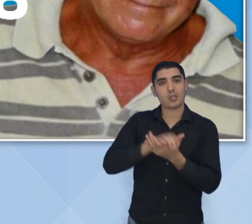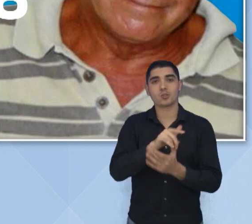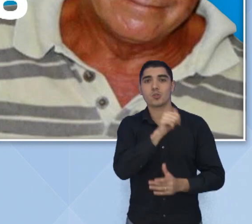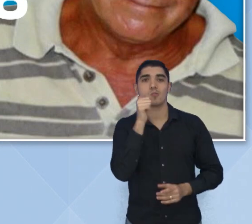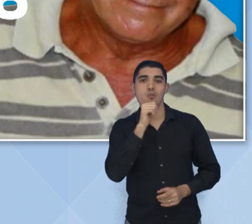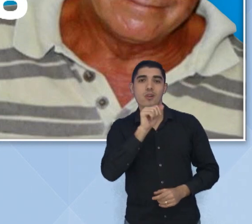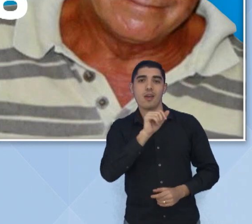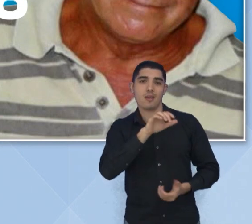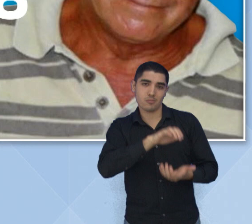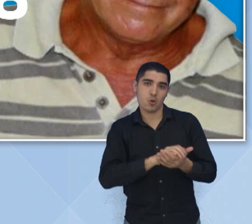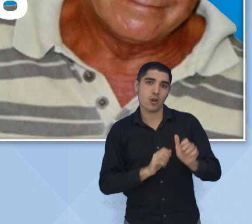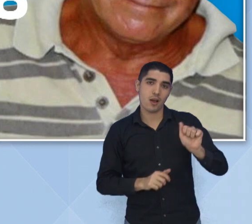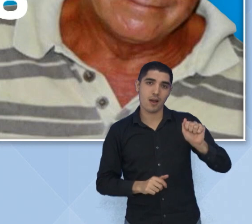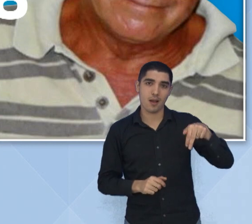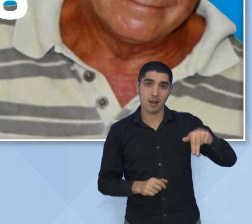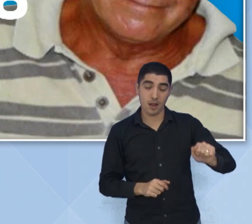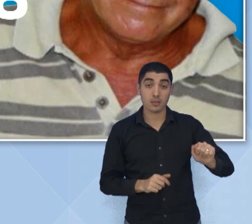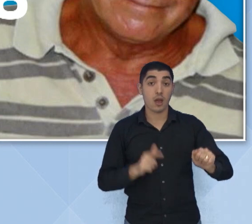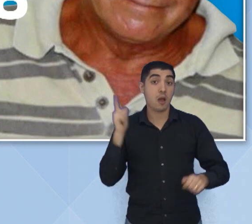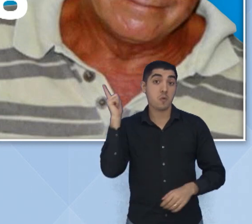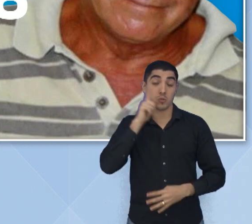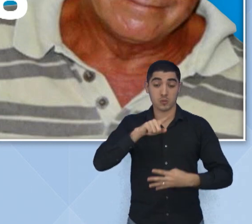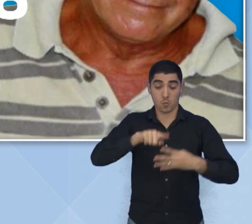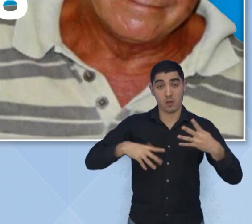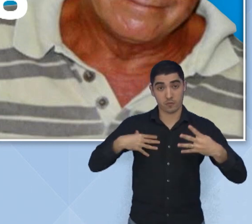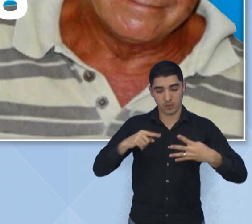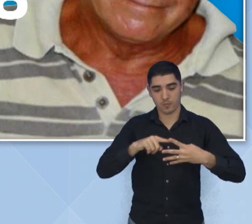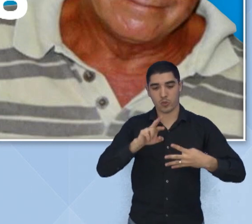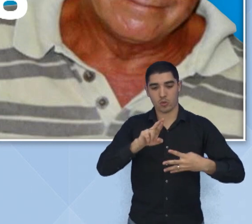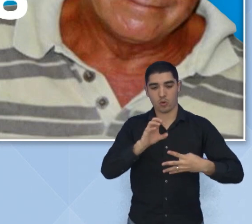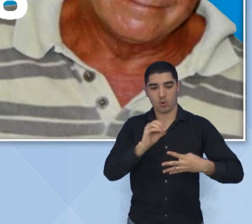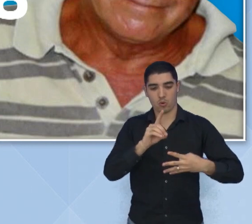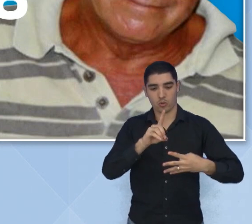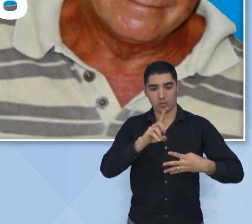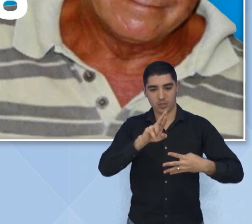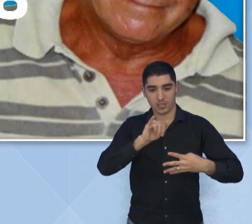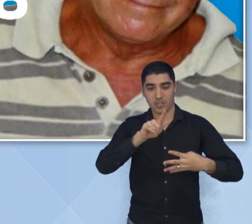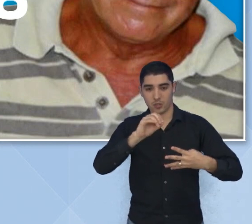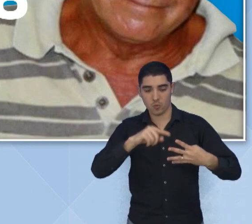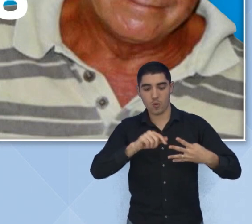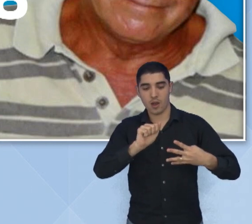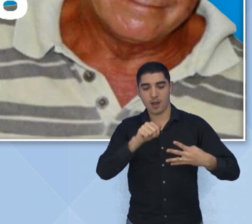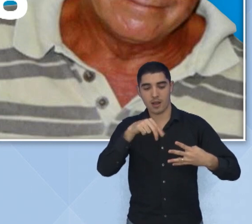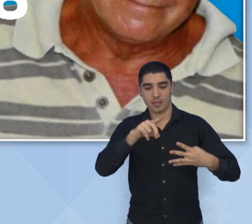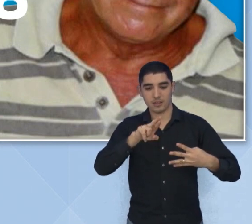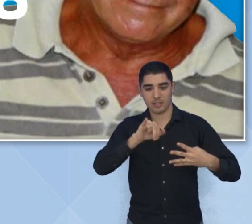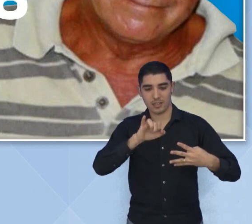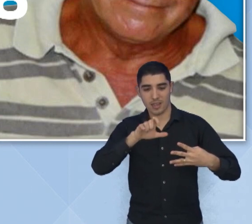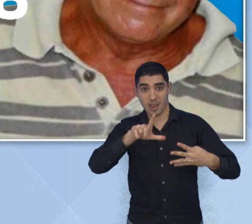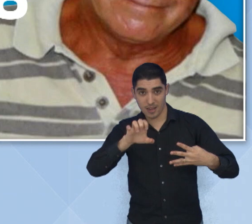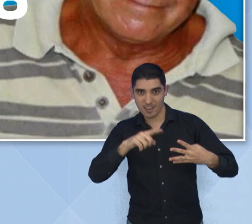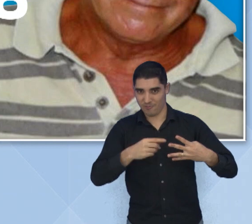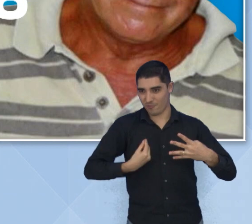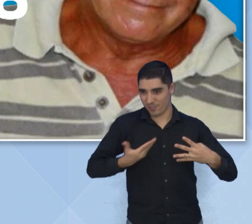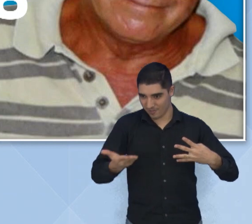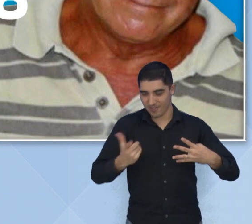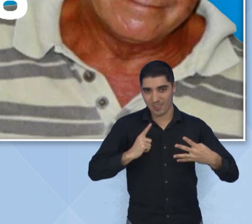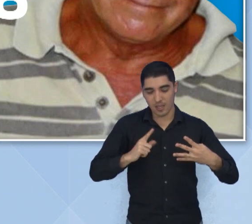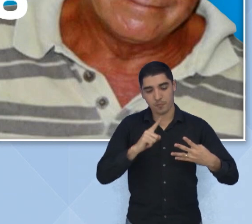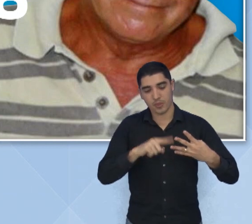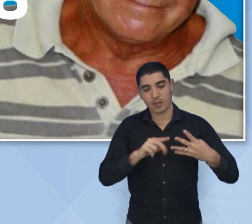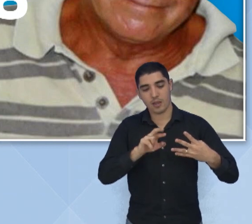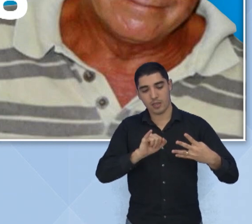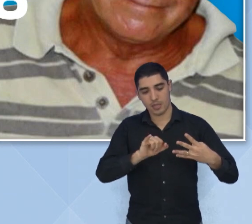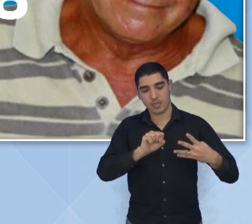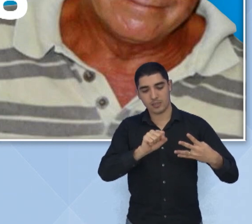Santos, onde tiveram 4 filhos: o Rodrigo, a Andriele, que aqui está, a Isabela e o